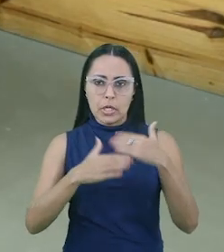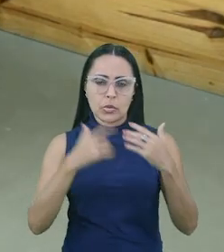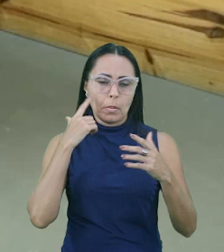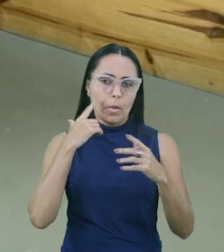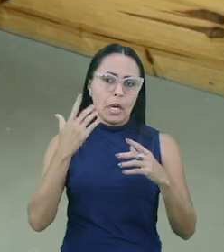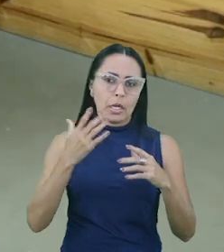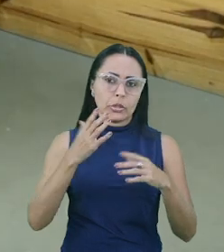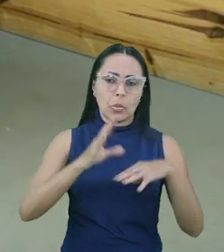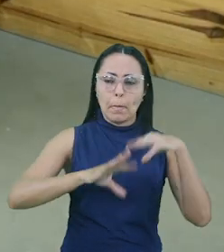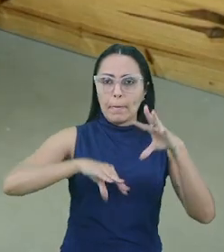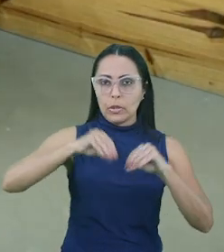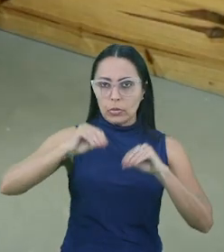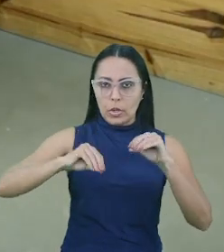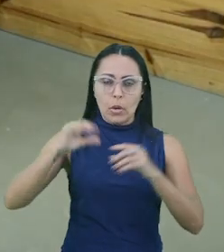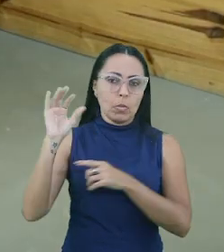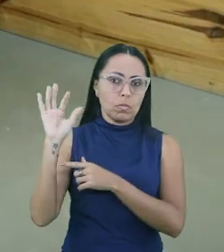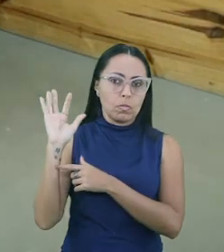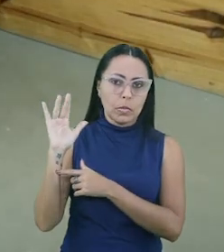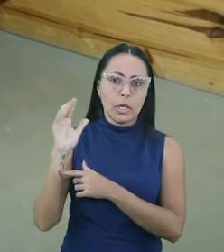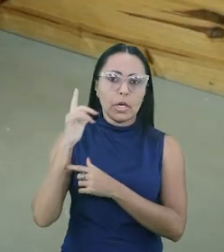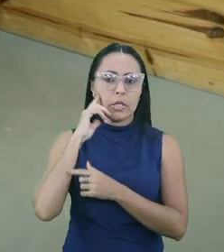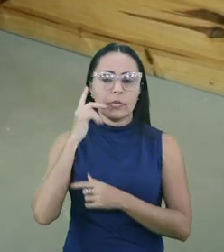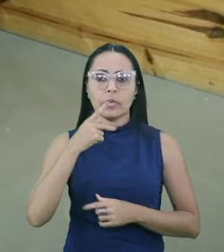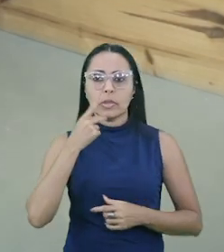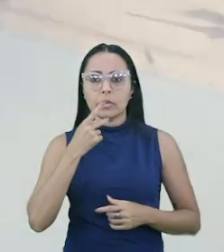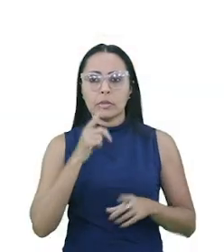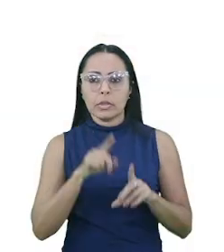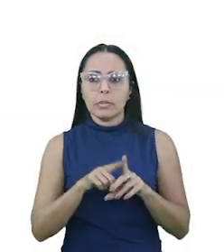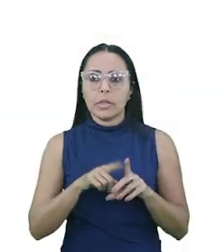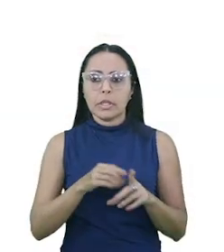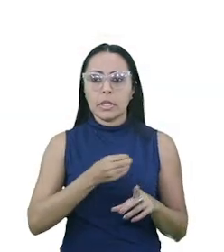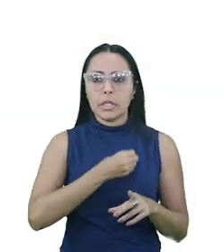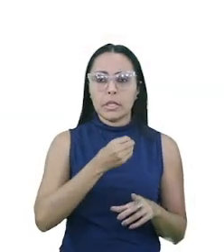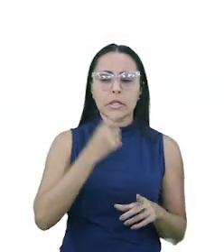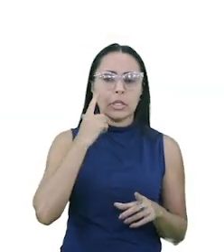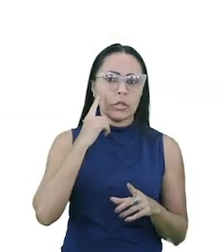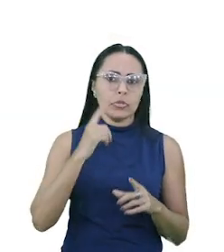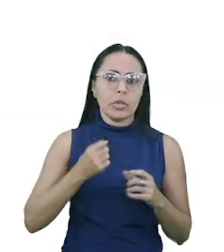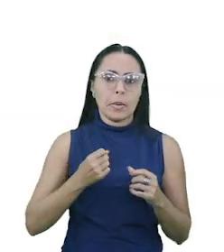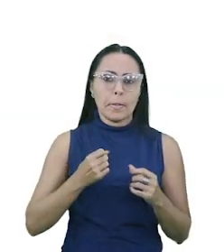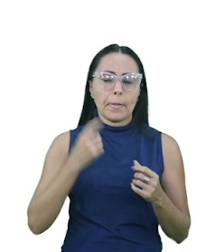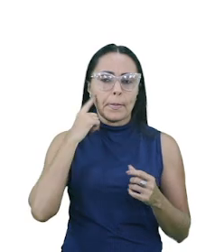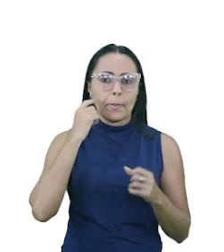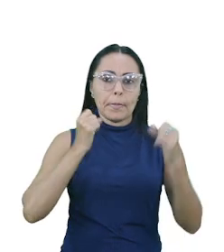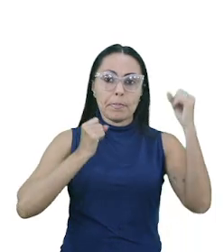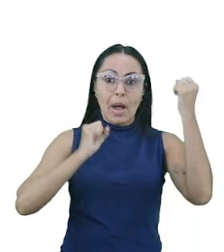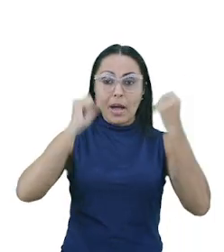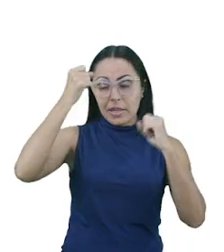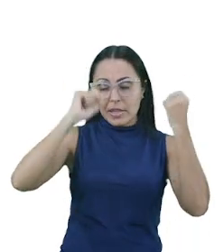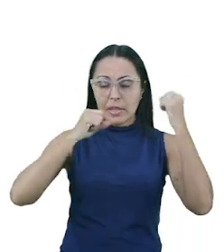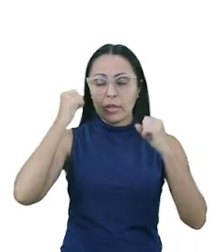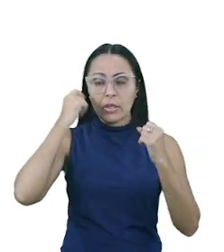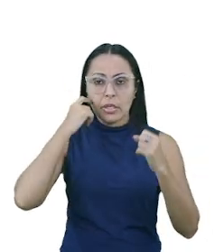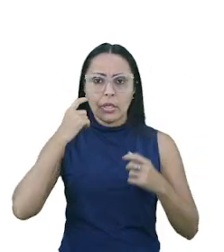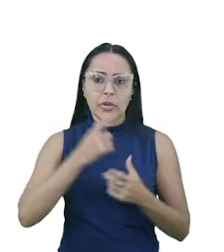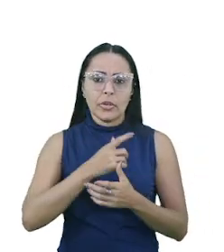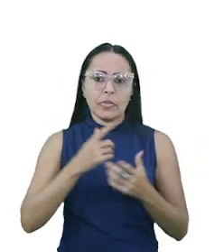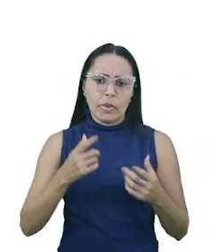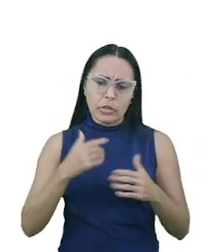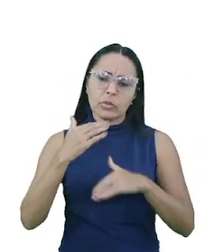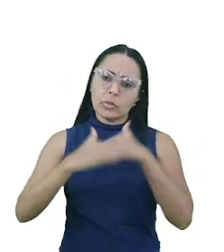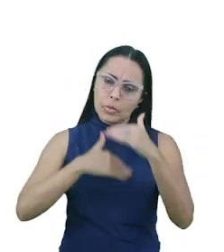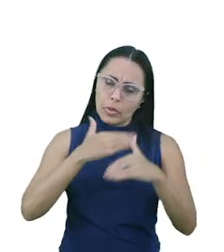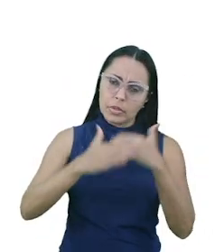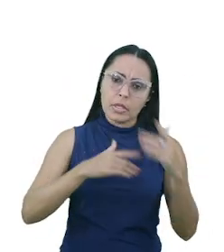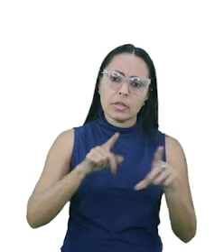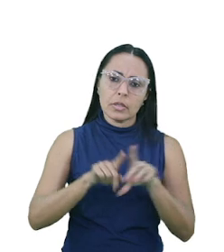artesanal, Diego me falou que também existem máquinas, né, automatizadas que fazem esse processo de serigrafia. Então, tipo,